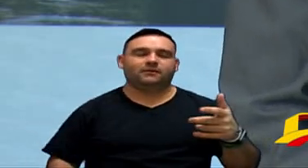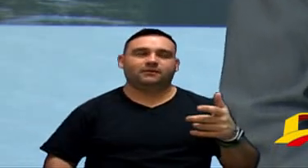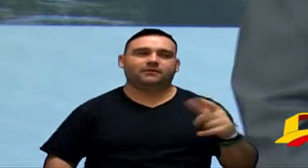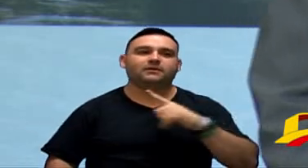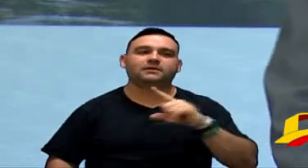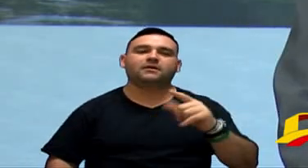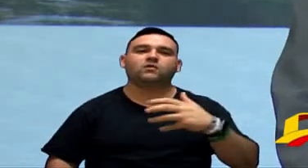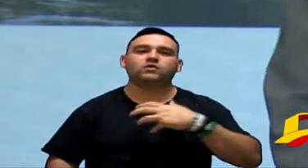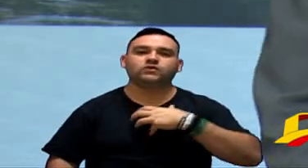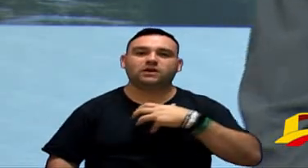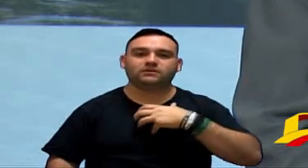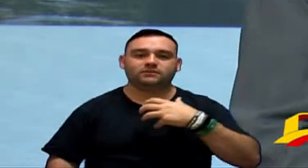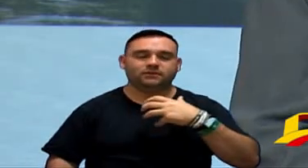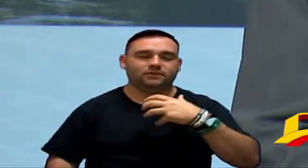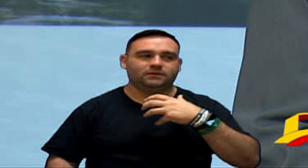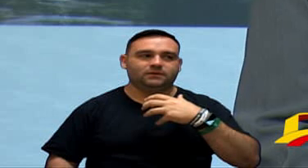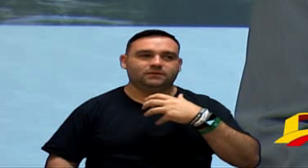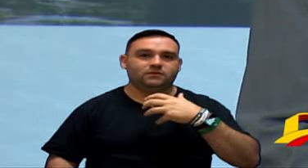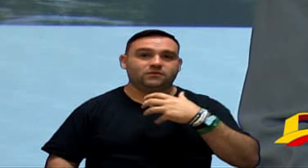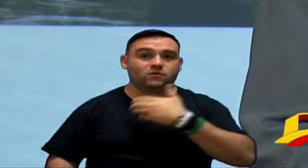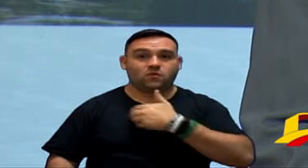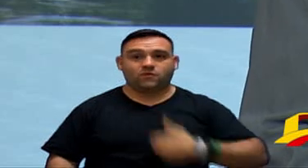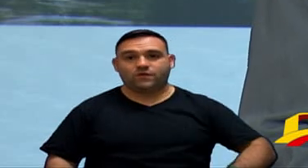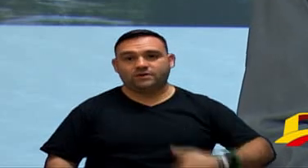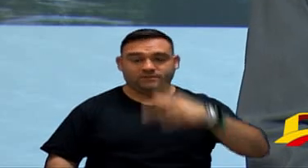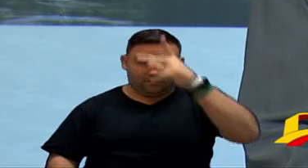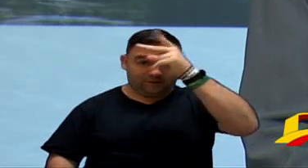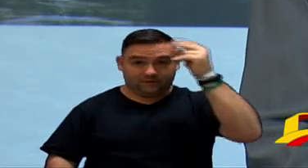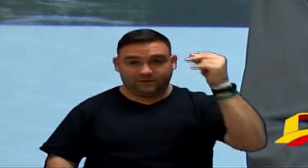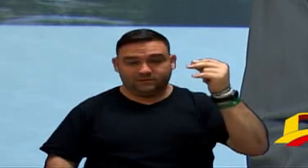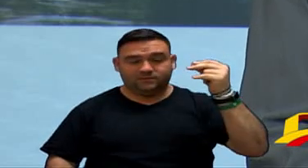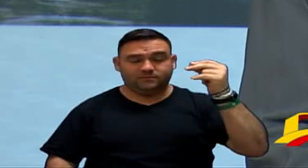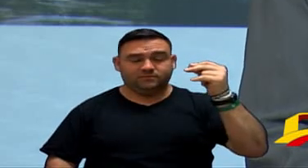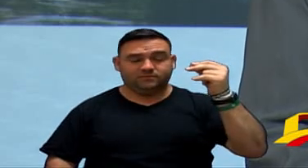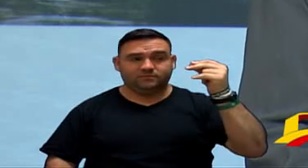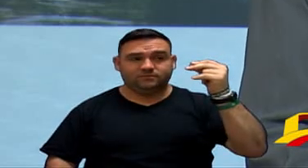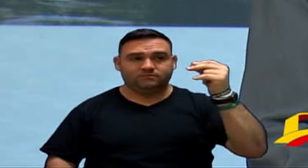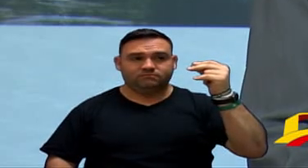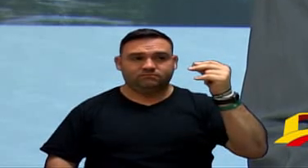a maneira com que o poder público é